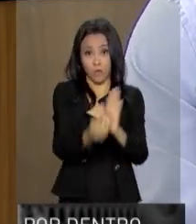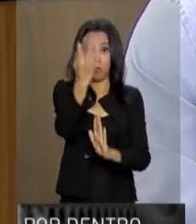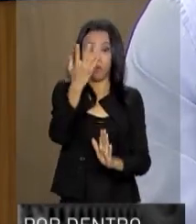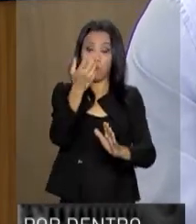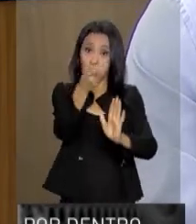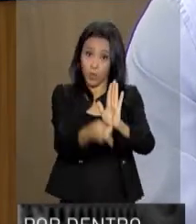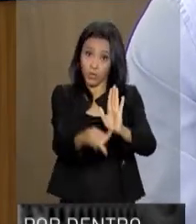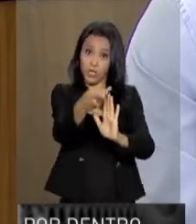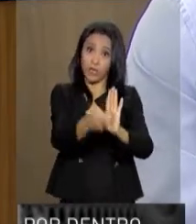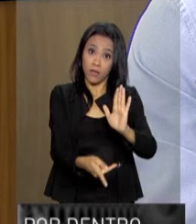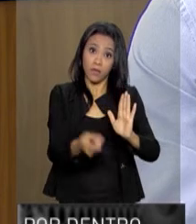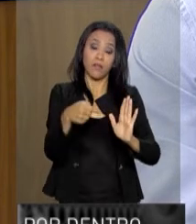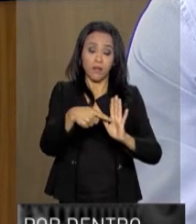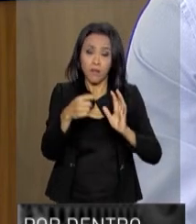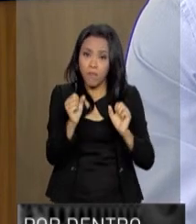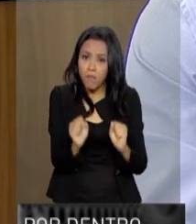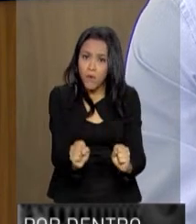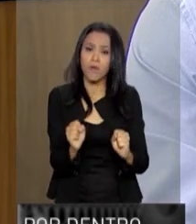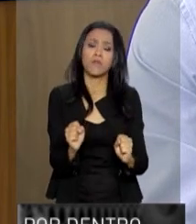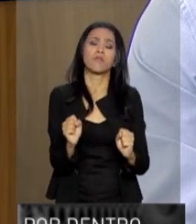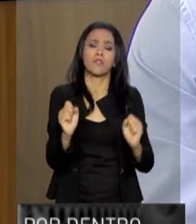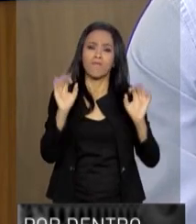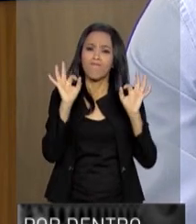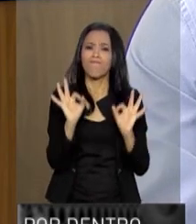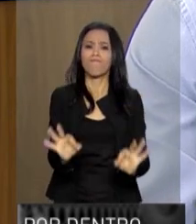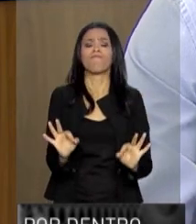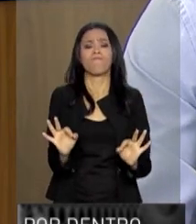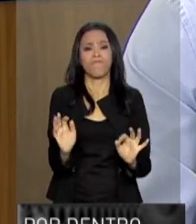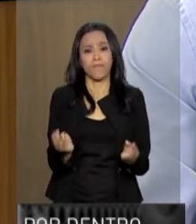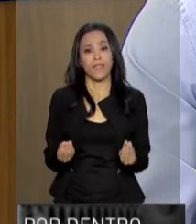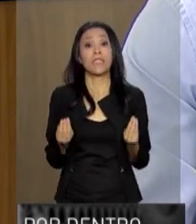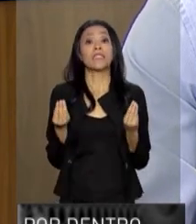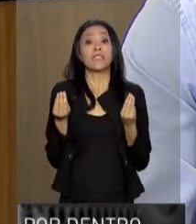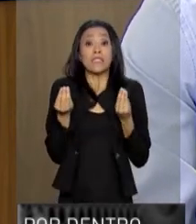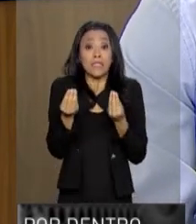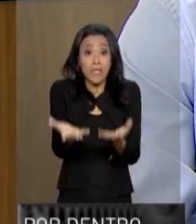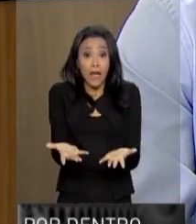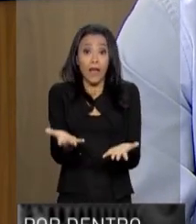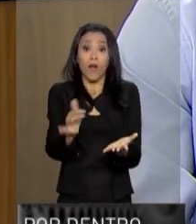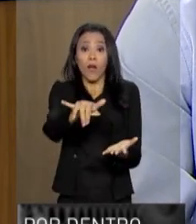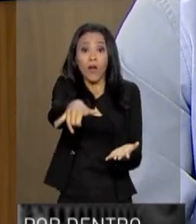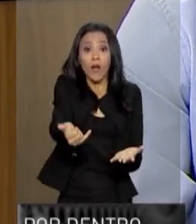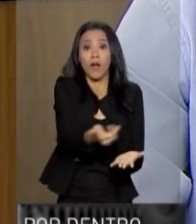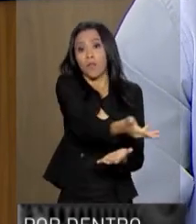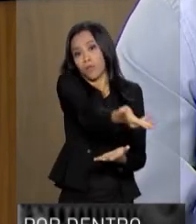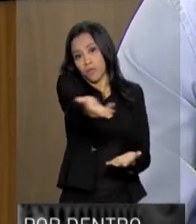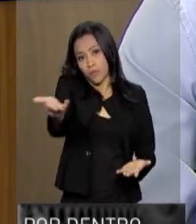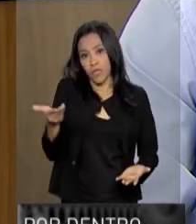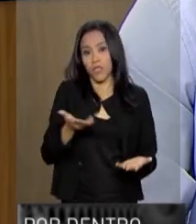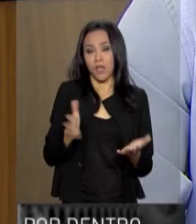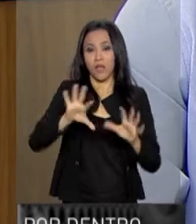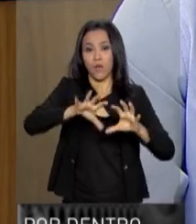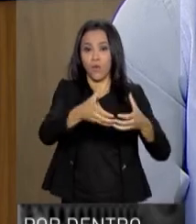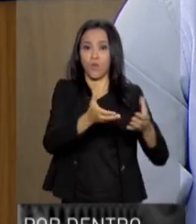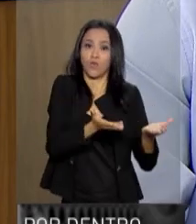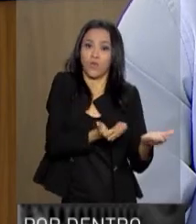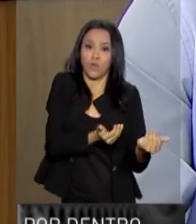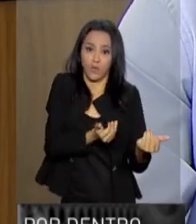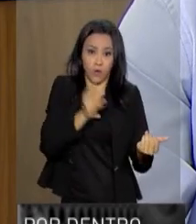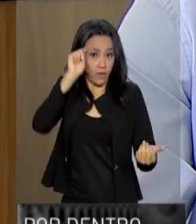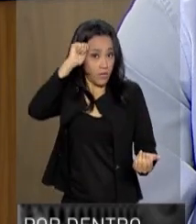projeto que possa de fato é dar mais vida a juventude negra desse país que mora nas